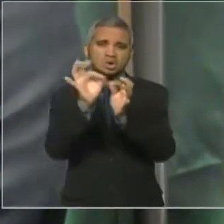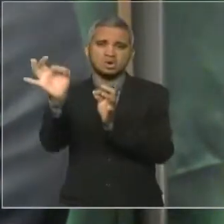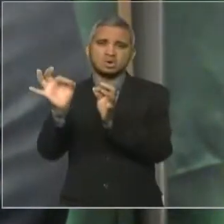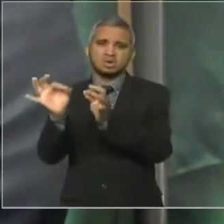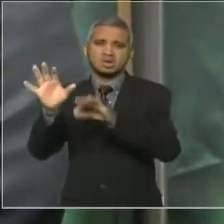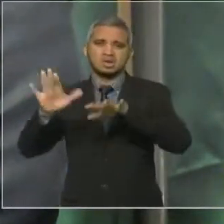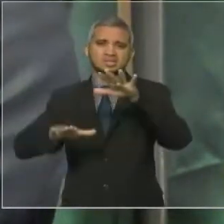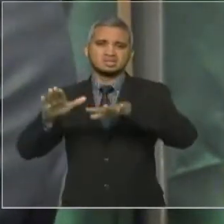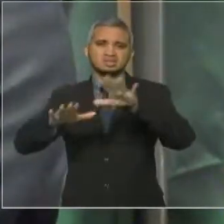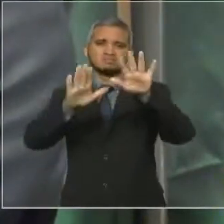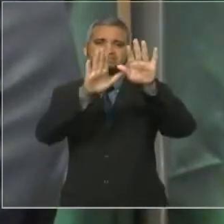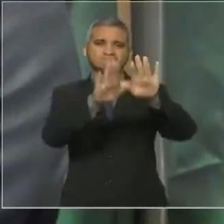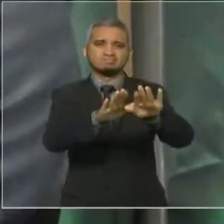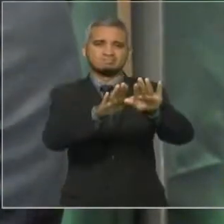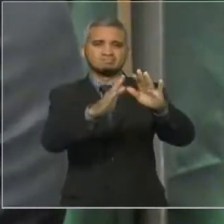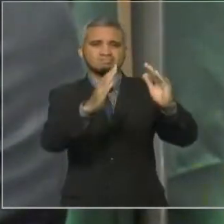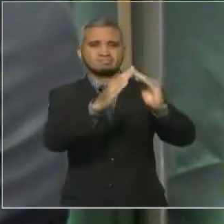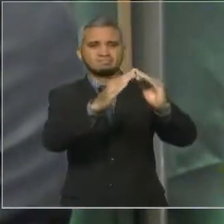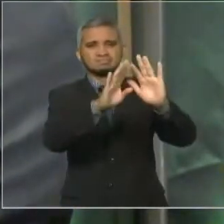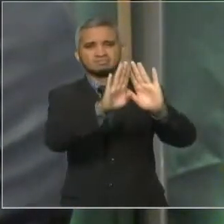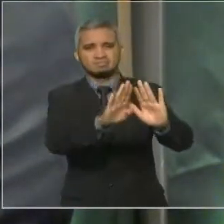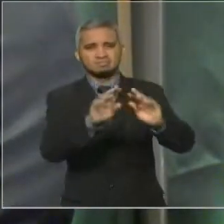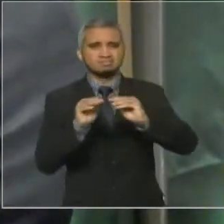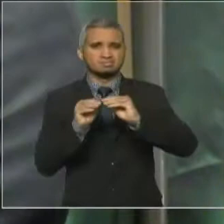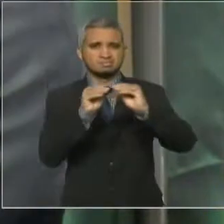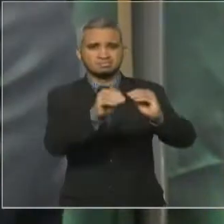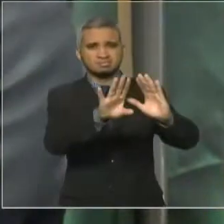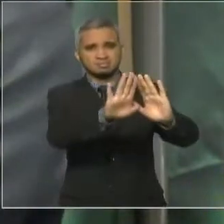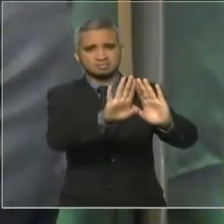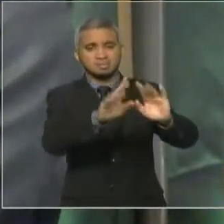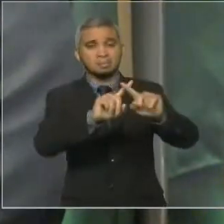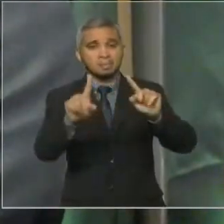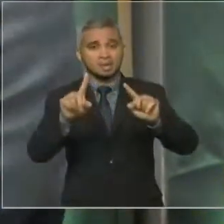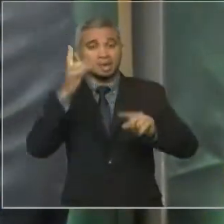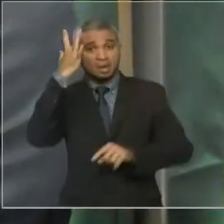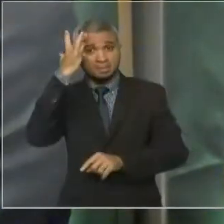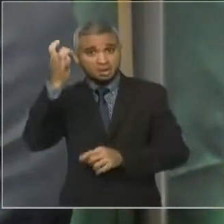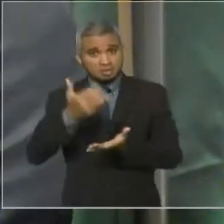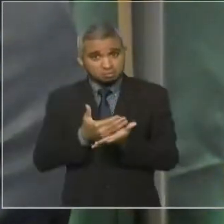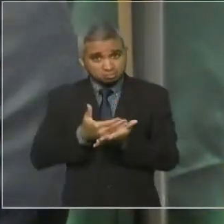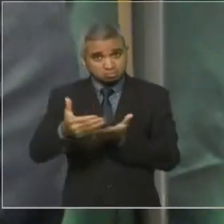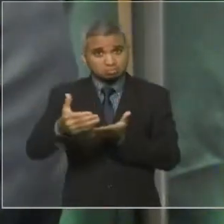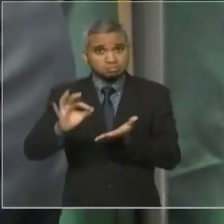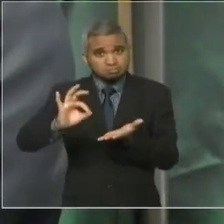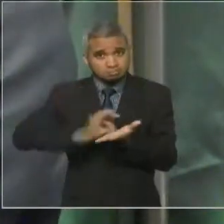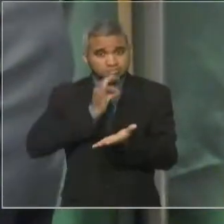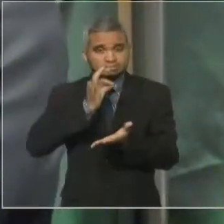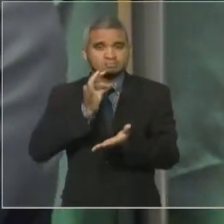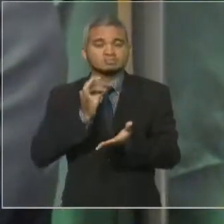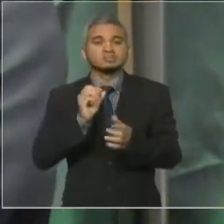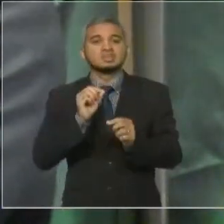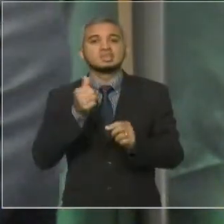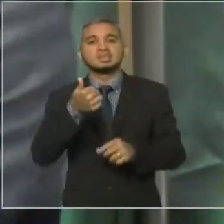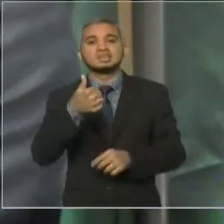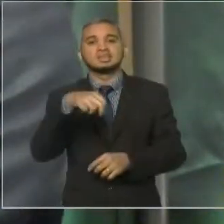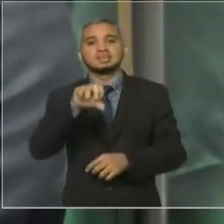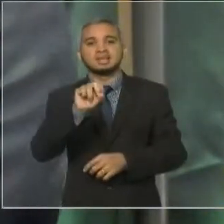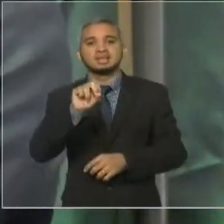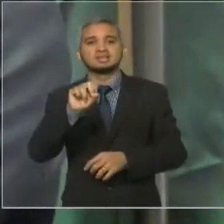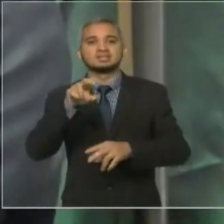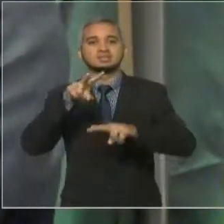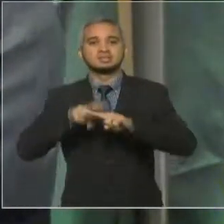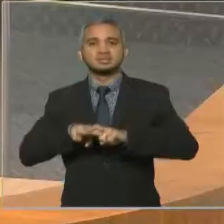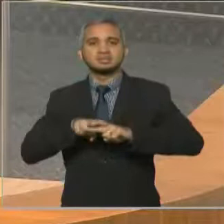tratamento que é muito sério. E a partir de amanhã vai ser dada a ordem de serviço e vai ser implantado 10 cadeiras de hemodiálise, ainda se Deus